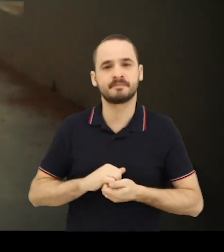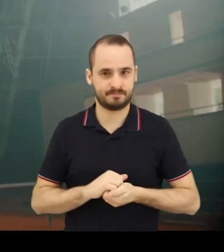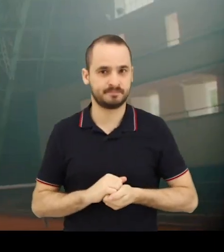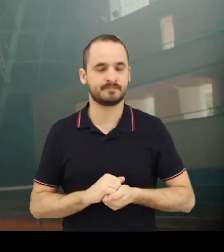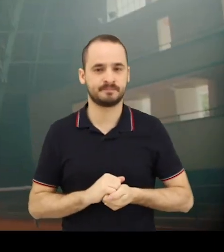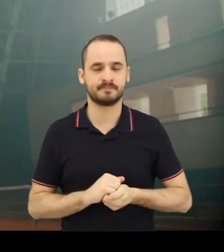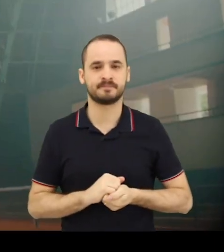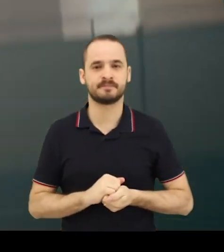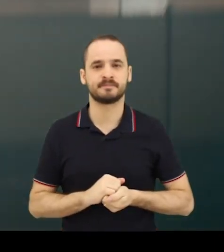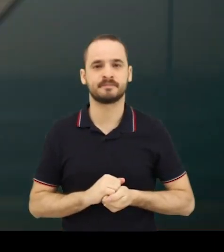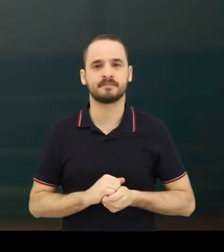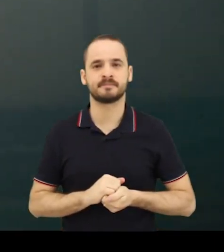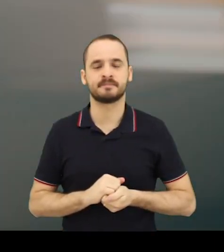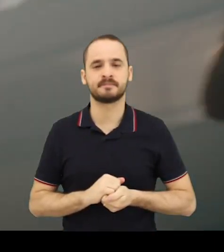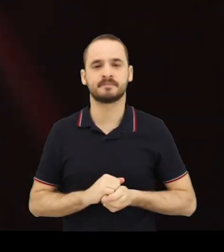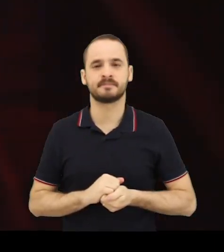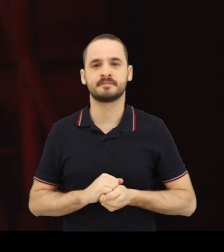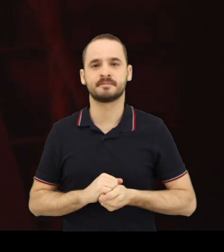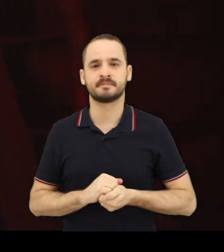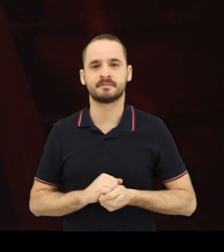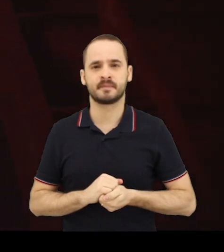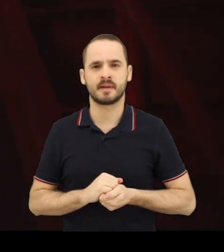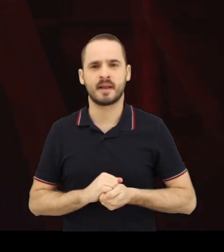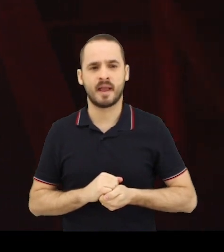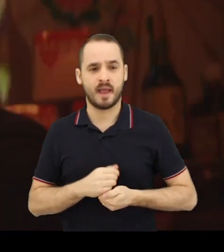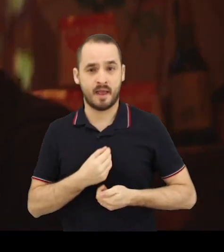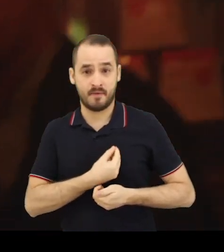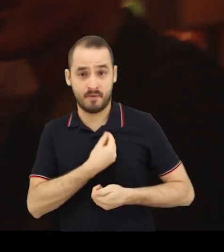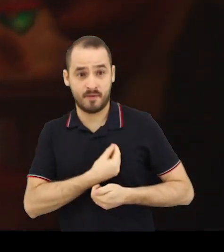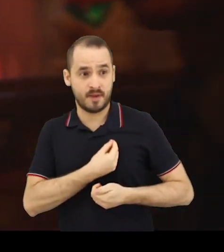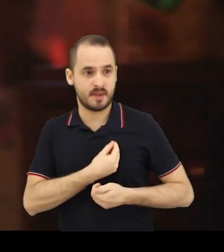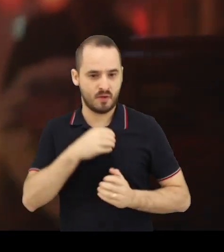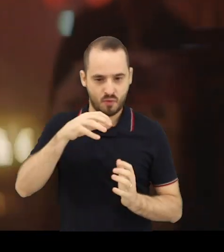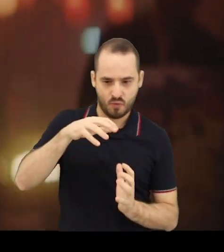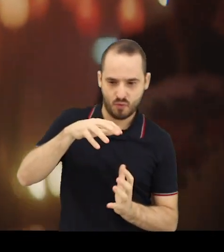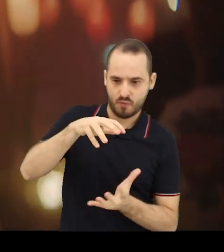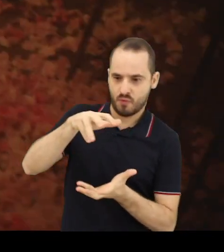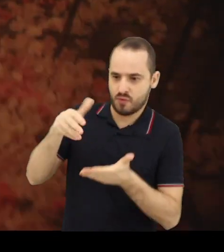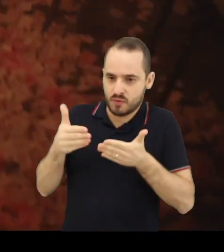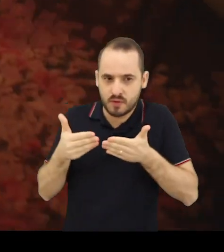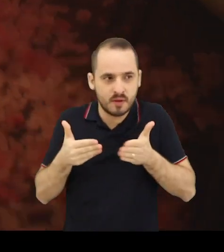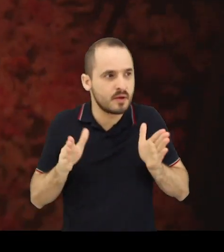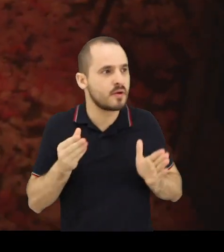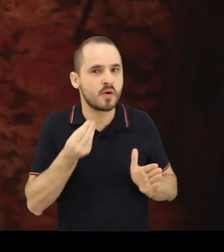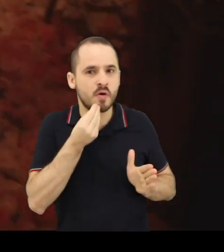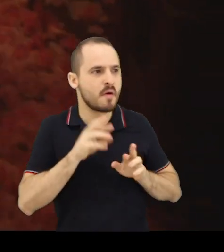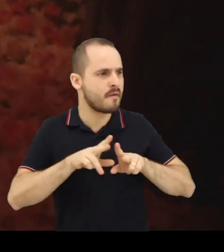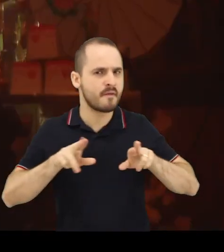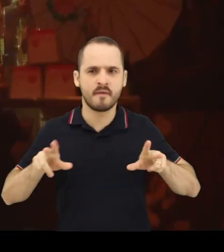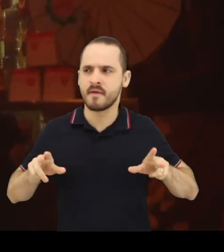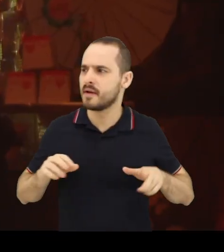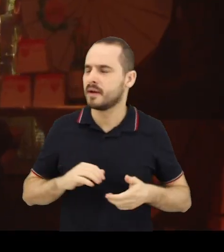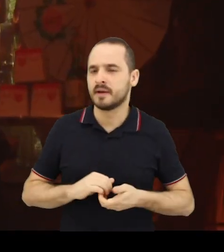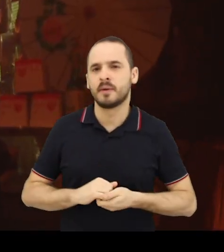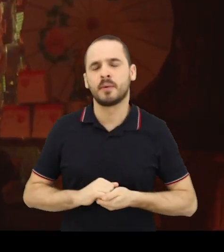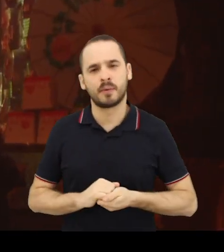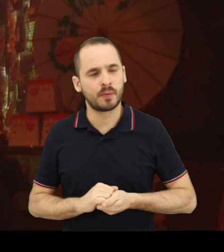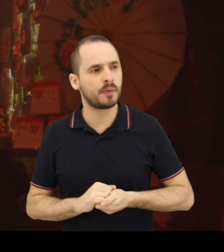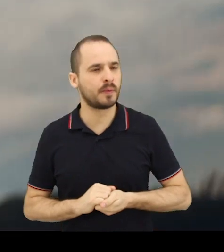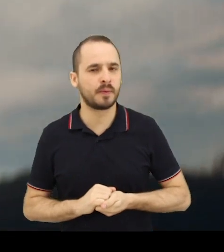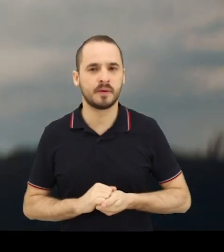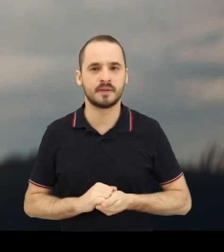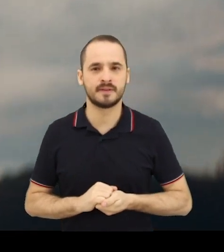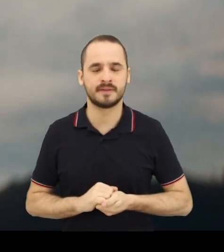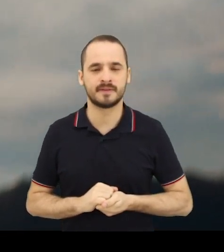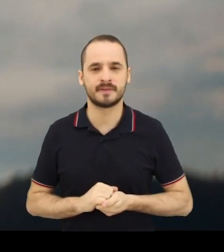na faculdade. Entra em uma quadra. Joga tênis. Aos poucos o mundo se abre. Em um bar com luminárias japonesas, caminha até uma